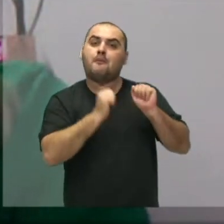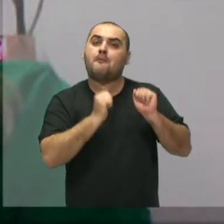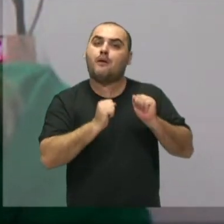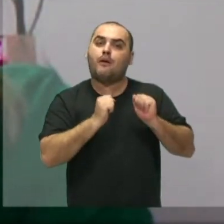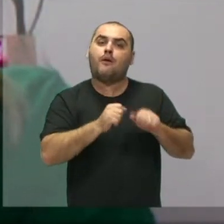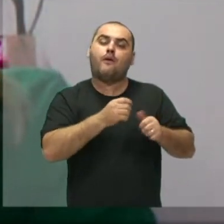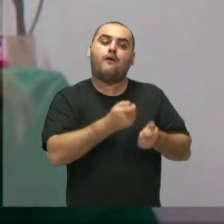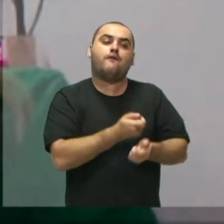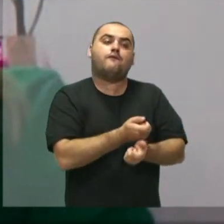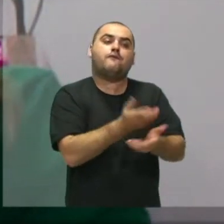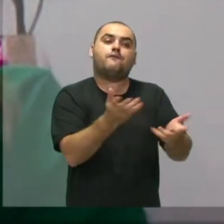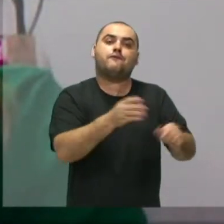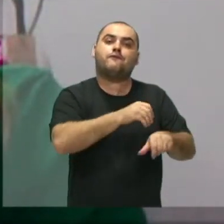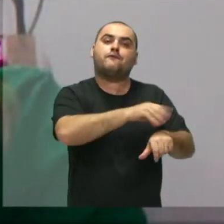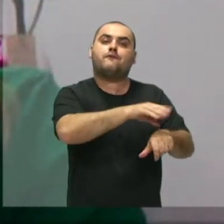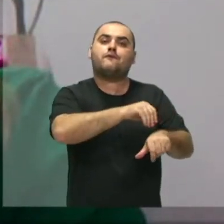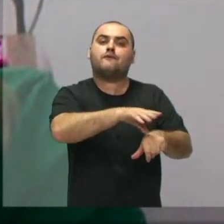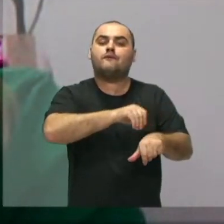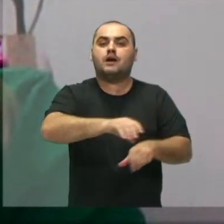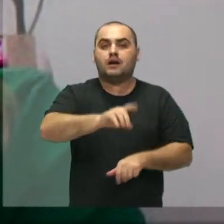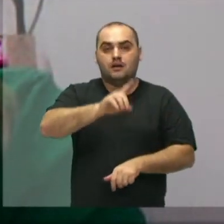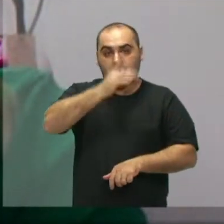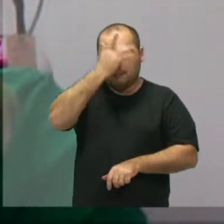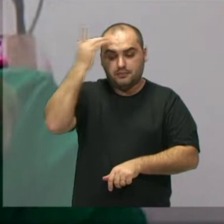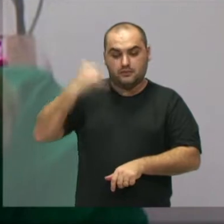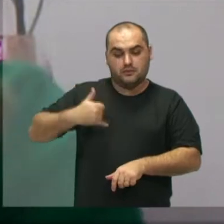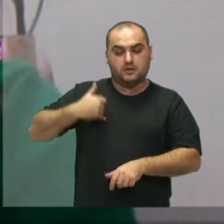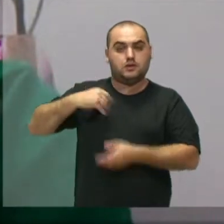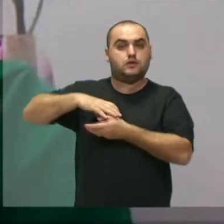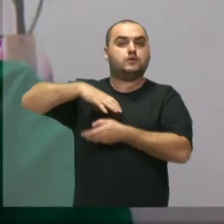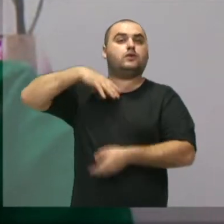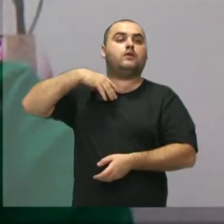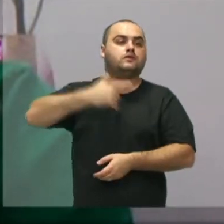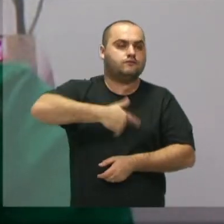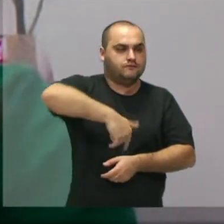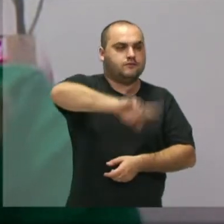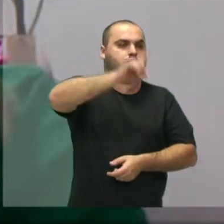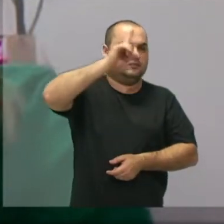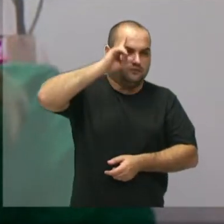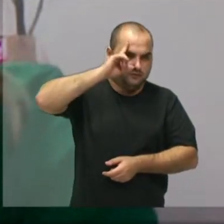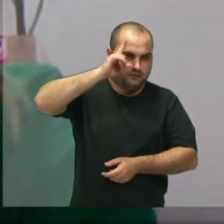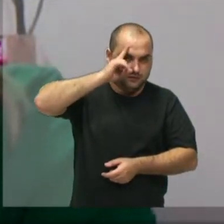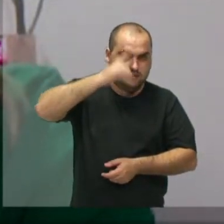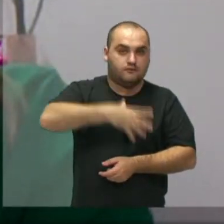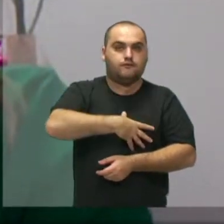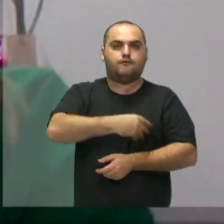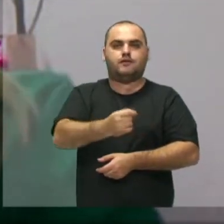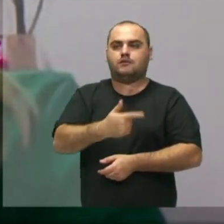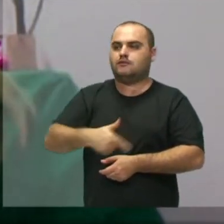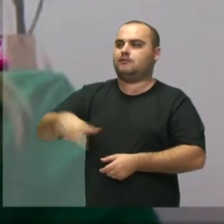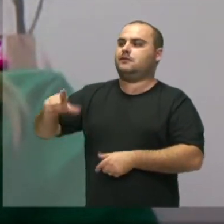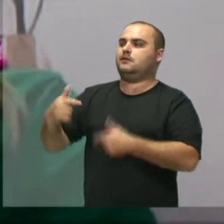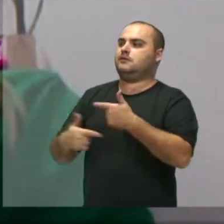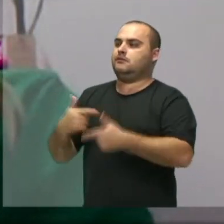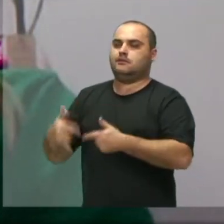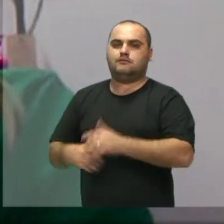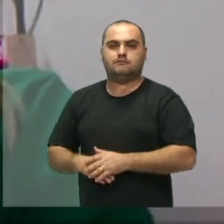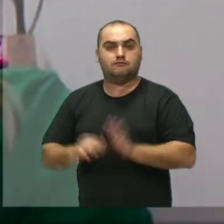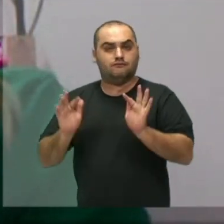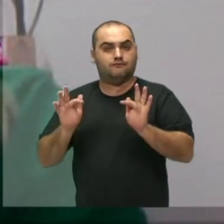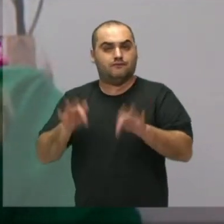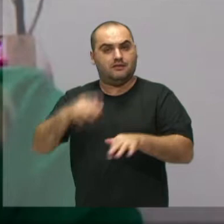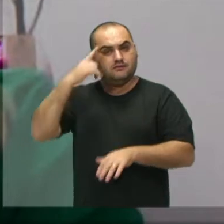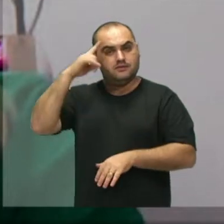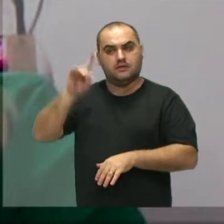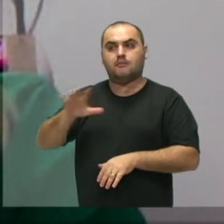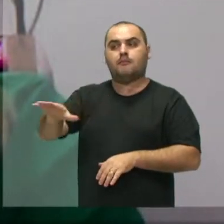locais onde esses idosos pudessem passar o dia para os filhos poderem trabalhar e depois, no final do dia,